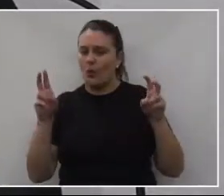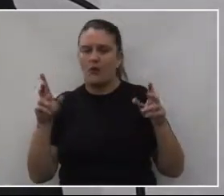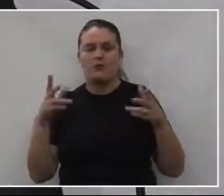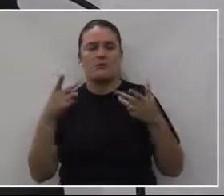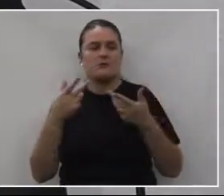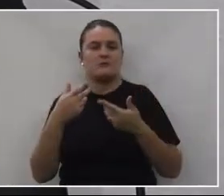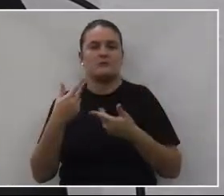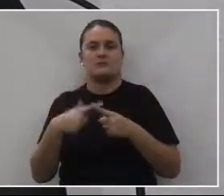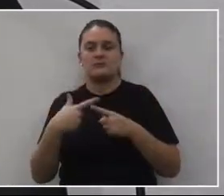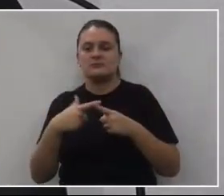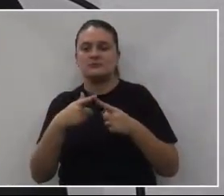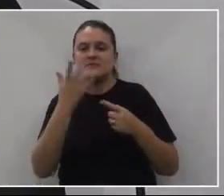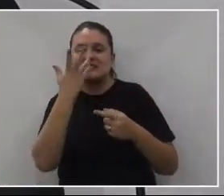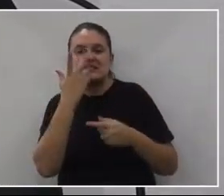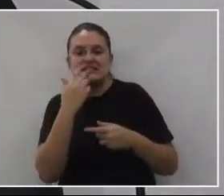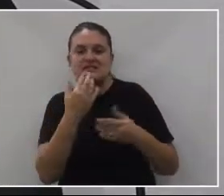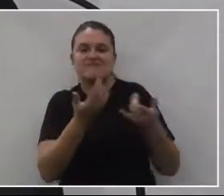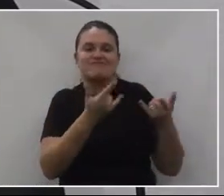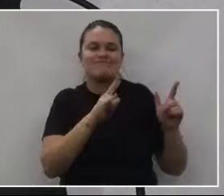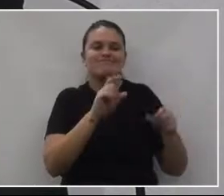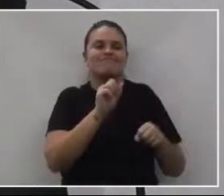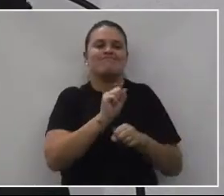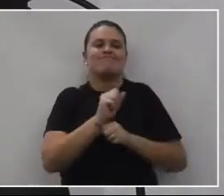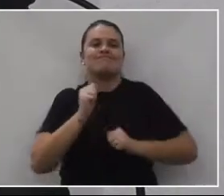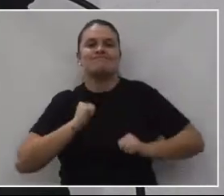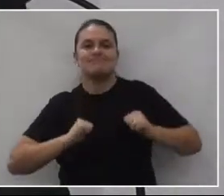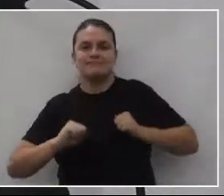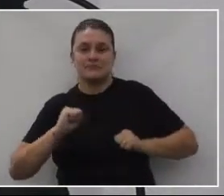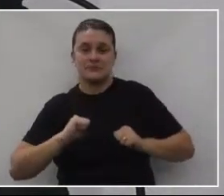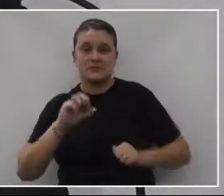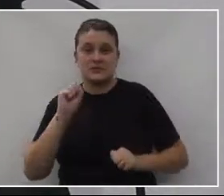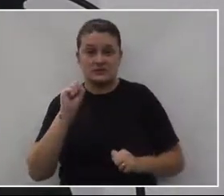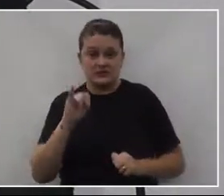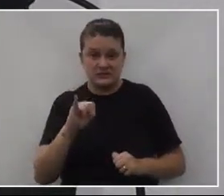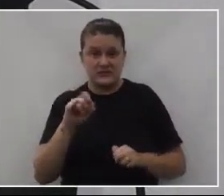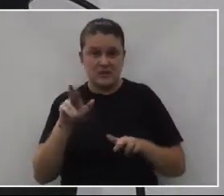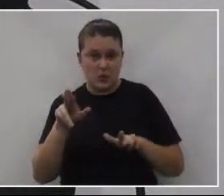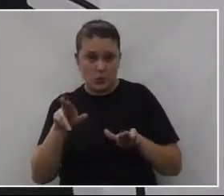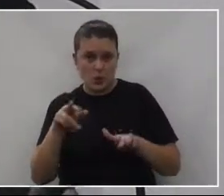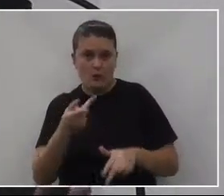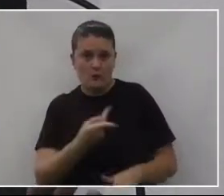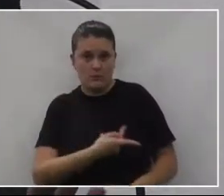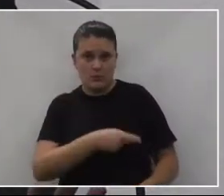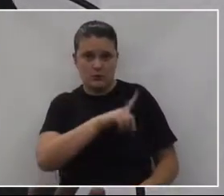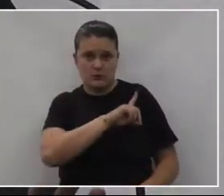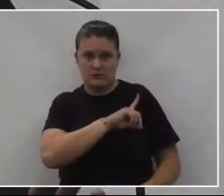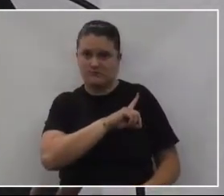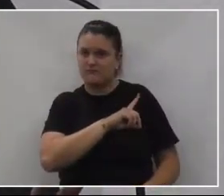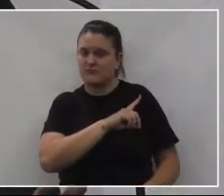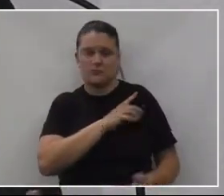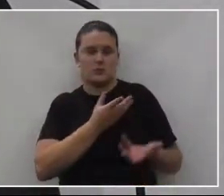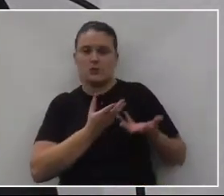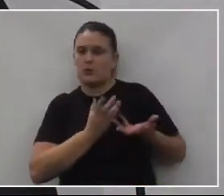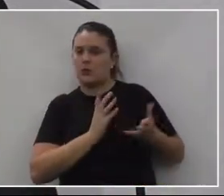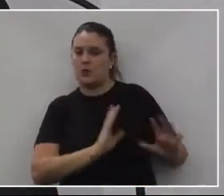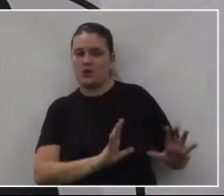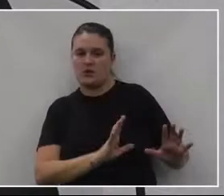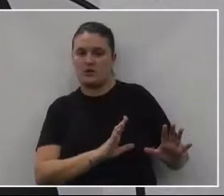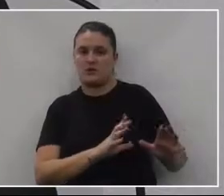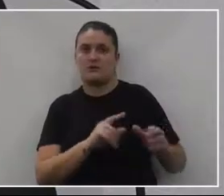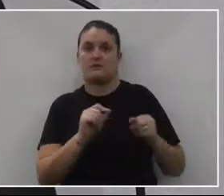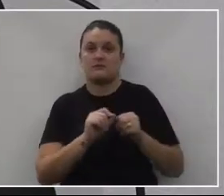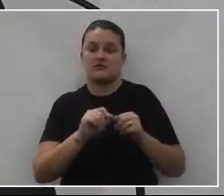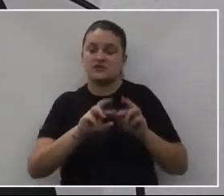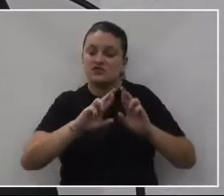muito com o que eles esperam ali pela idade que eles estão. Se nós fôssemos fazer o formato do ProERD para esse público, eles iam torcer o nariz, né? Então foi feita toda